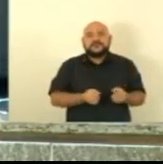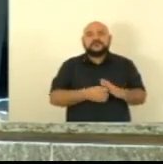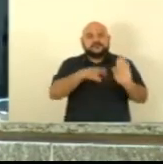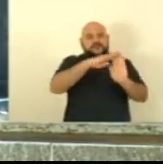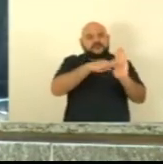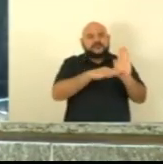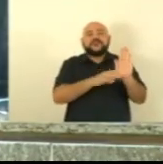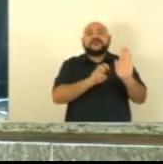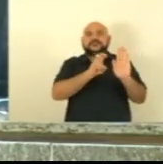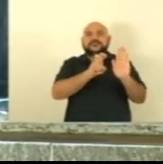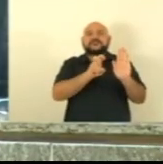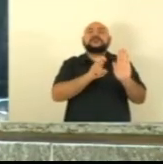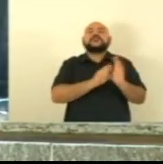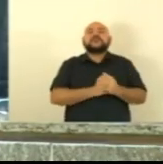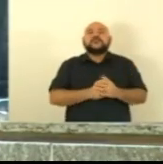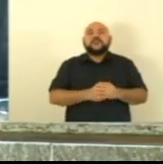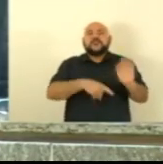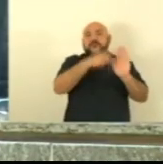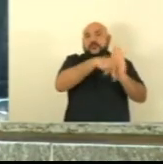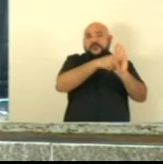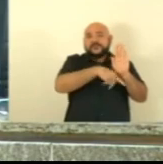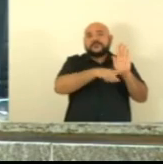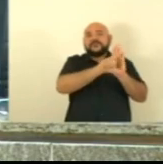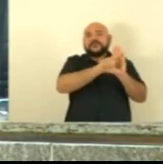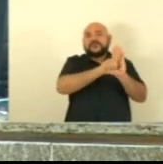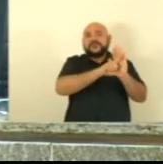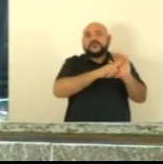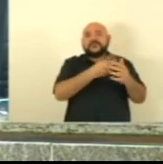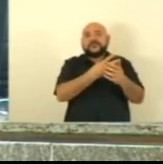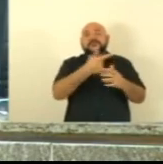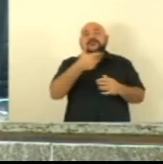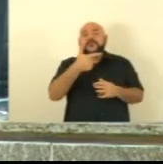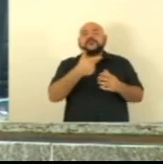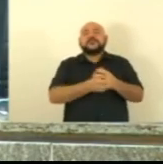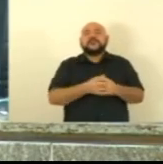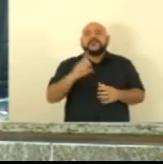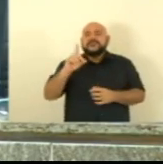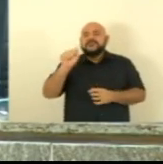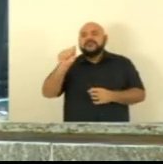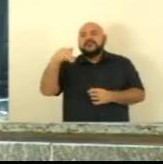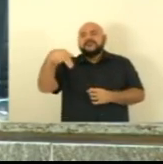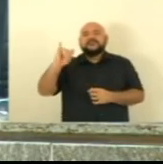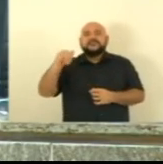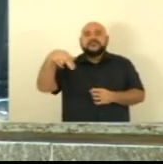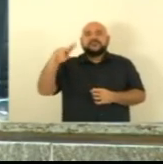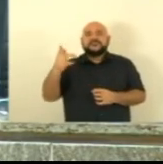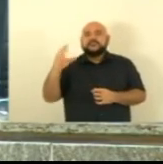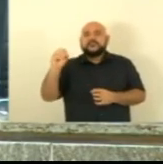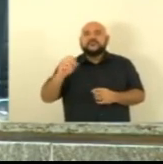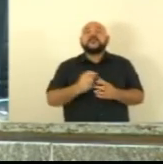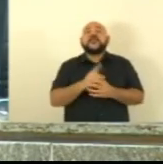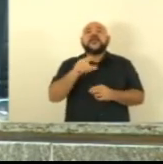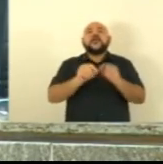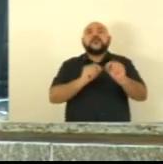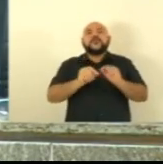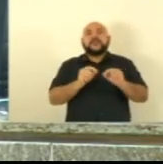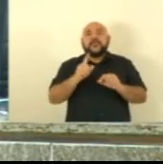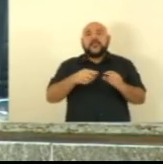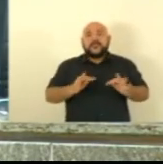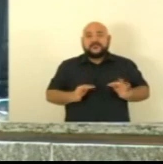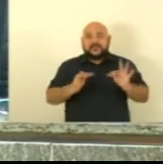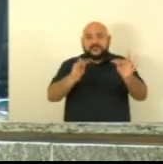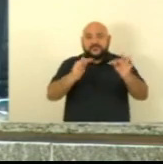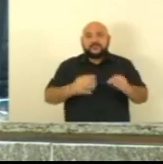única em regime de urgência, projeto de lei 31/2023, deputado Deninho Silva, que dispõe sobre a implantação da tecnologia do botão do pânico